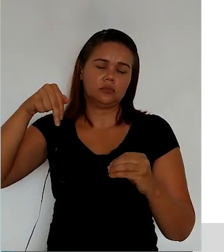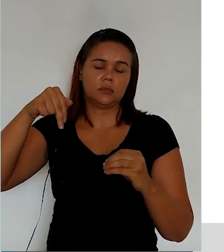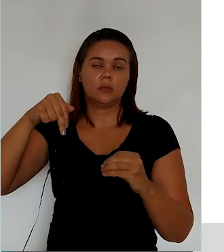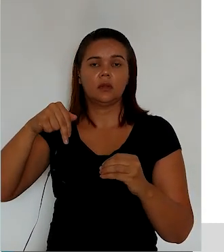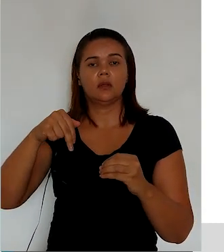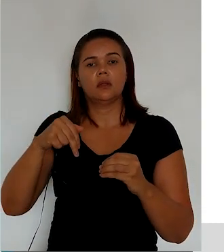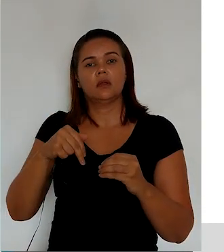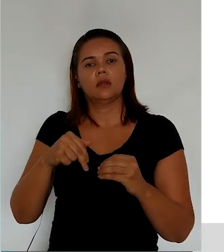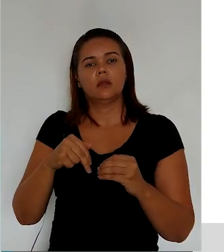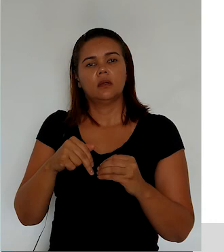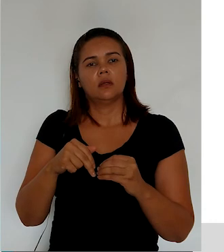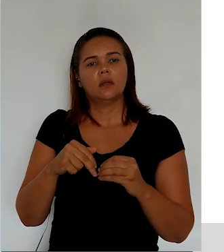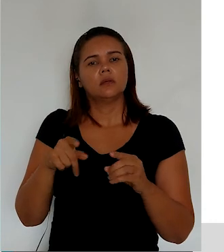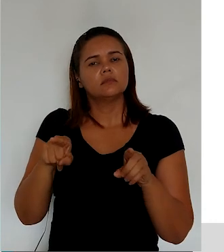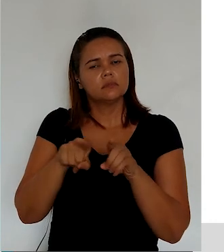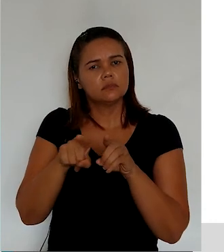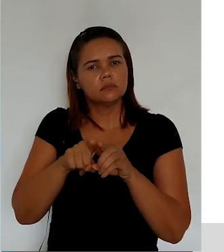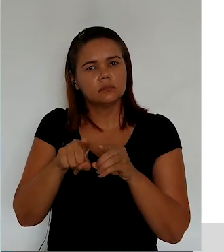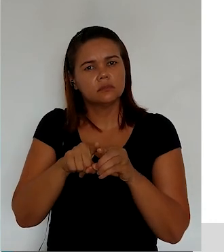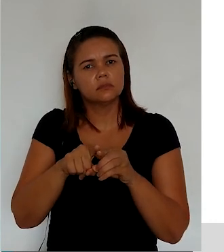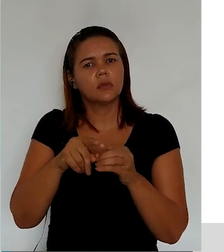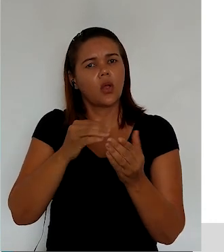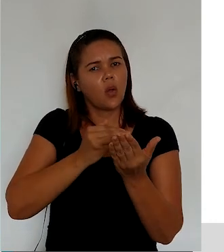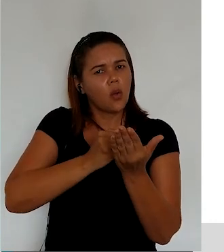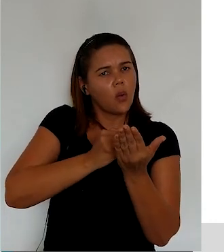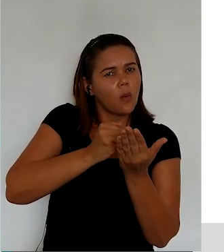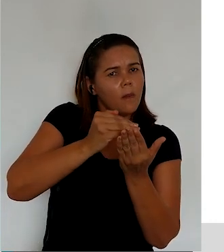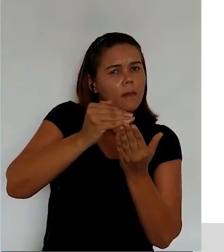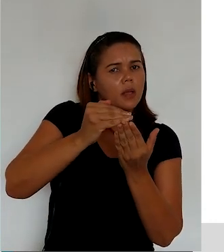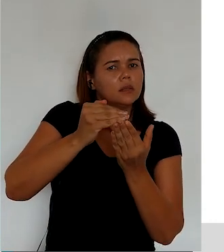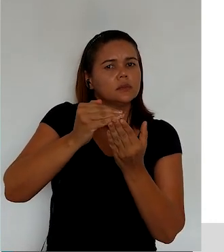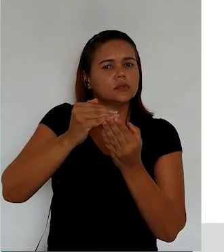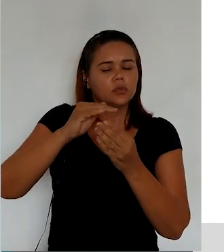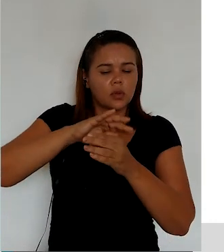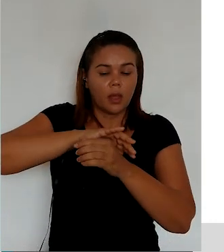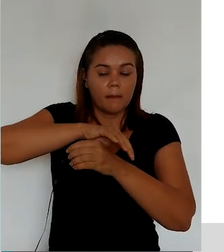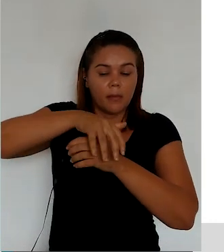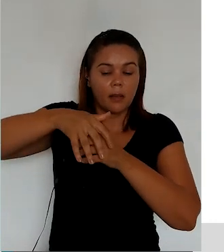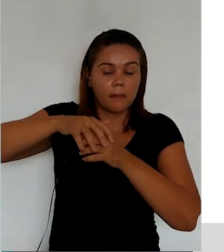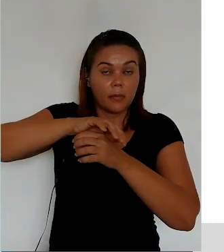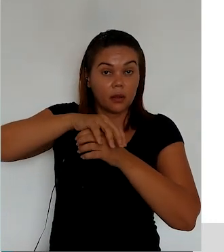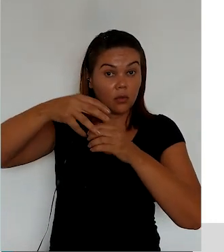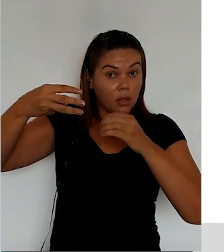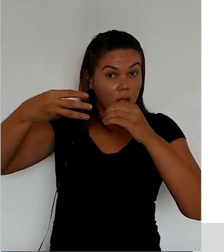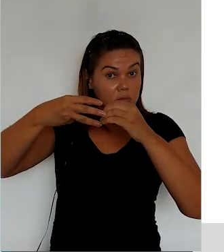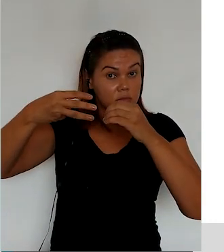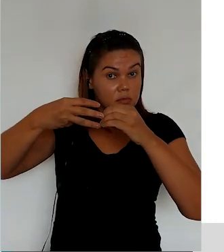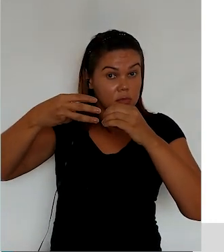Pode-se observar o início do dobramento da membrana plasmática